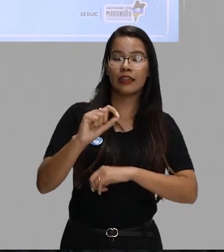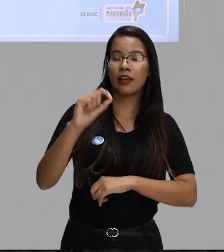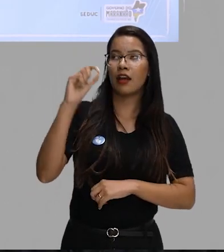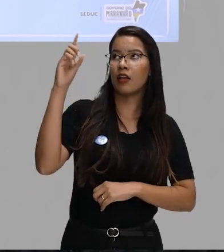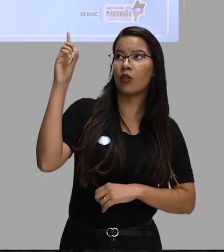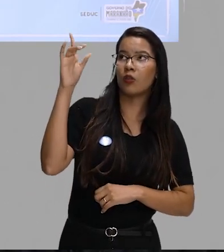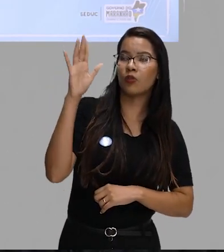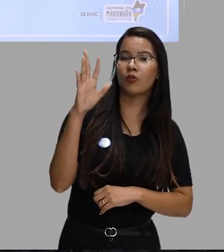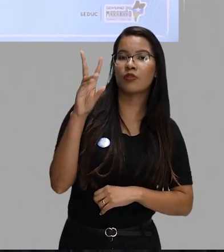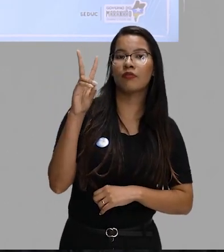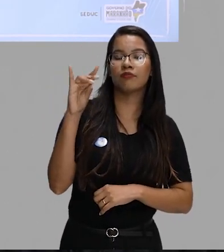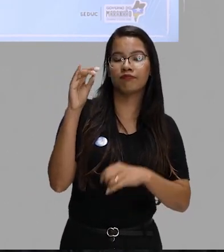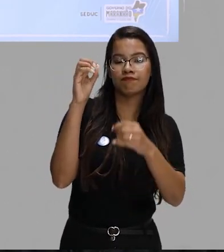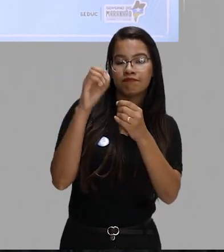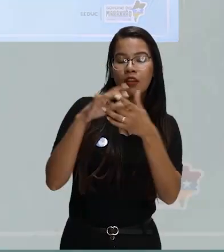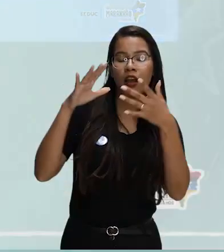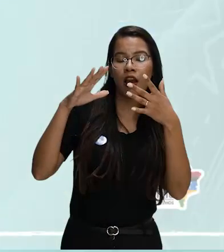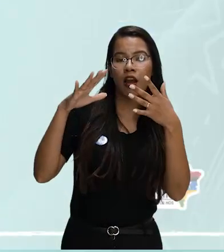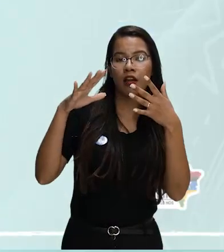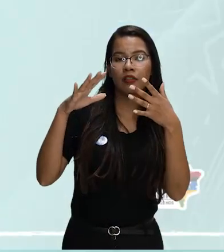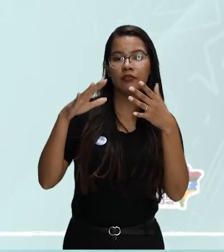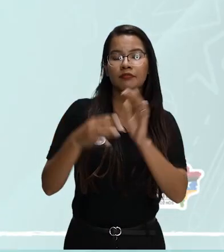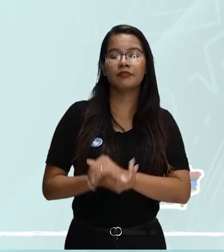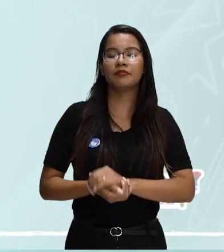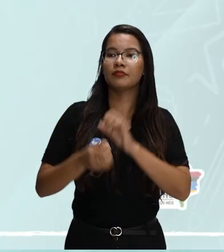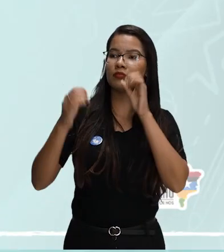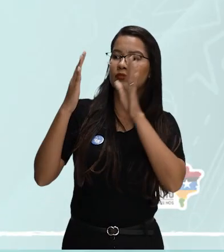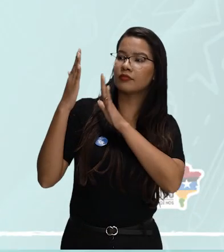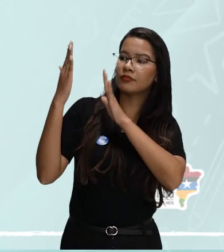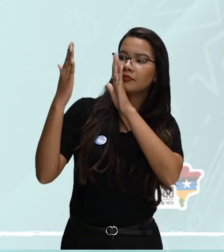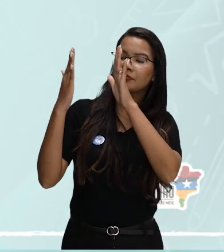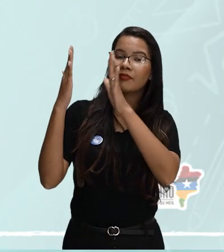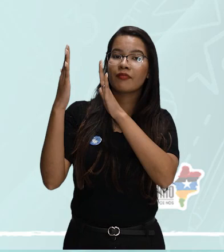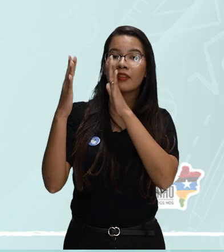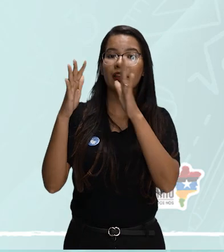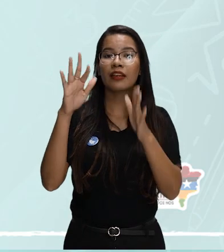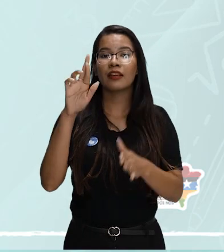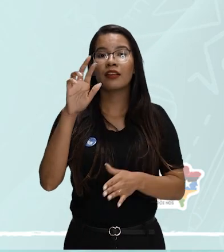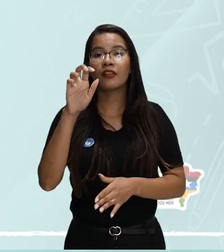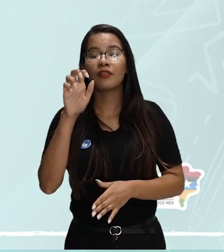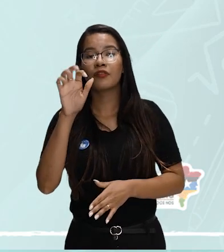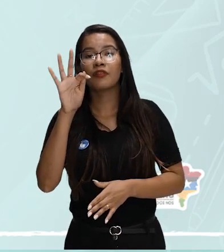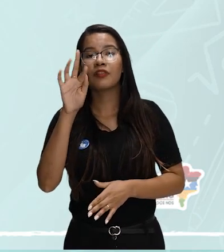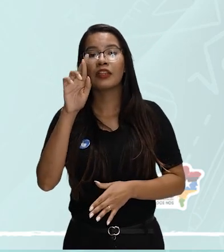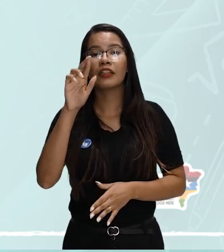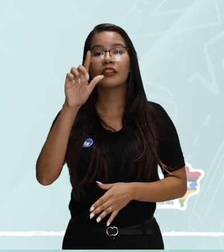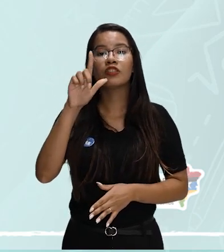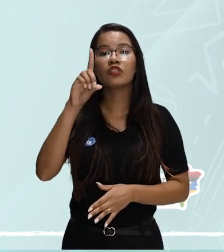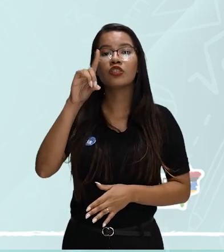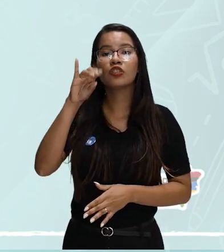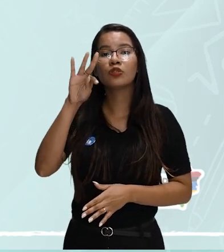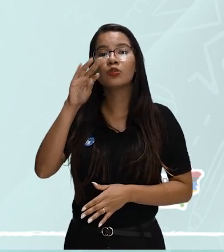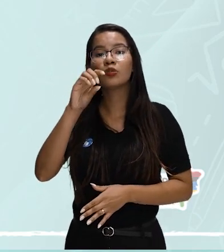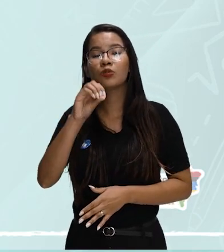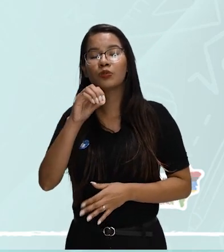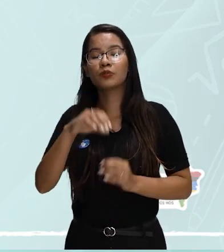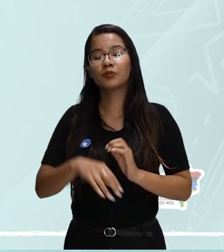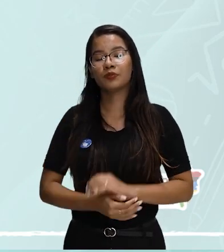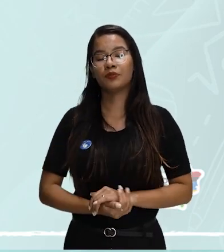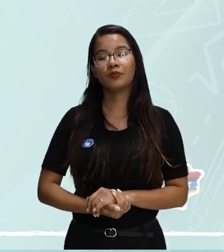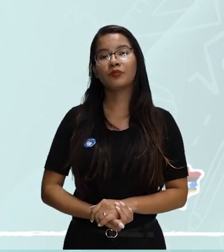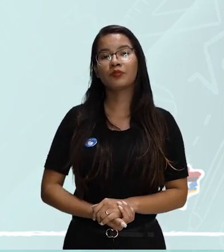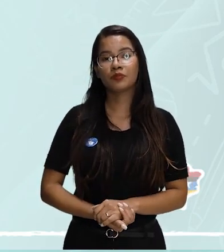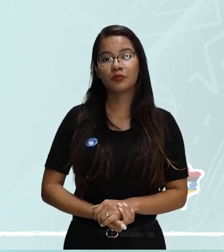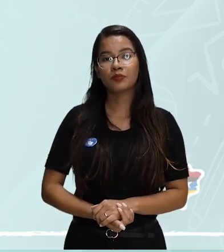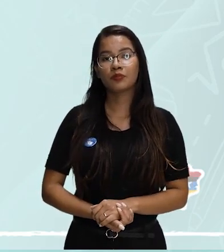irá bater, e o raio refletido, certo? Que é o raio proveniente da batida da